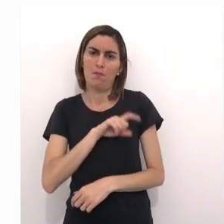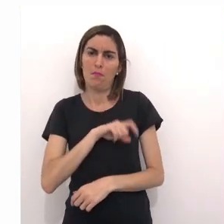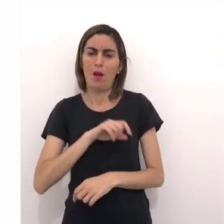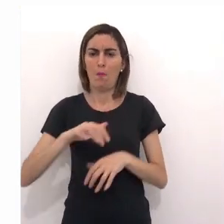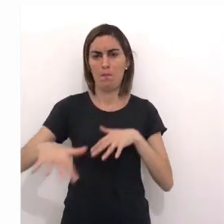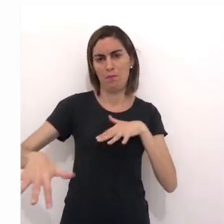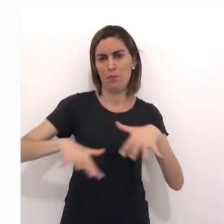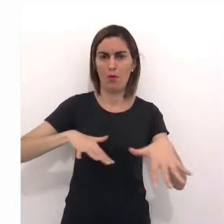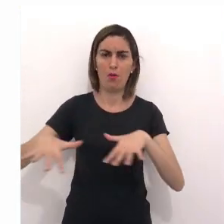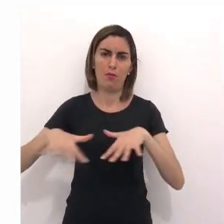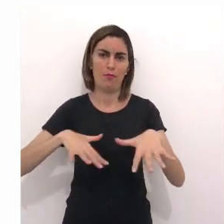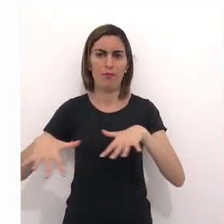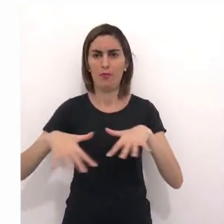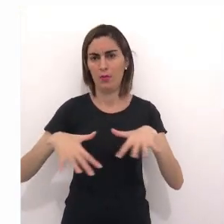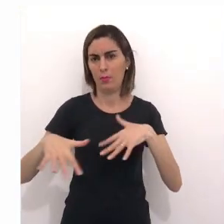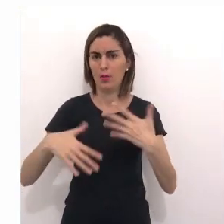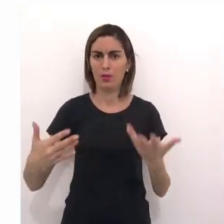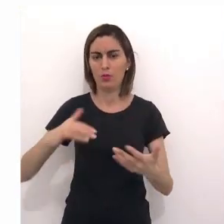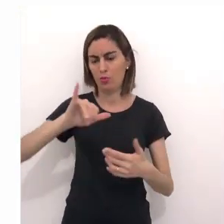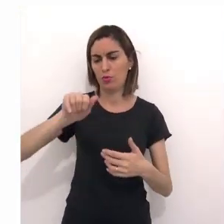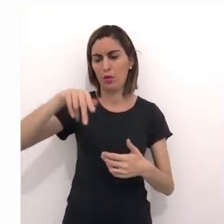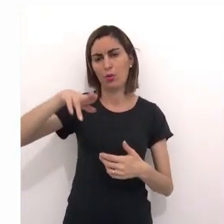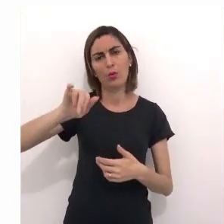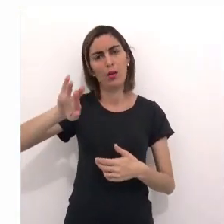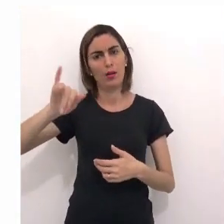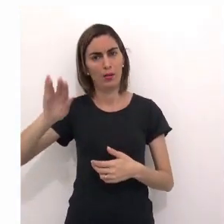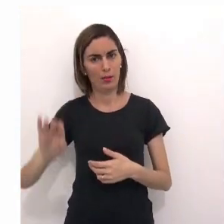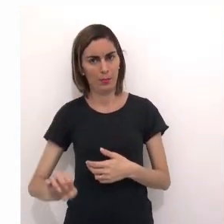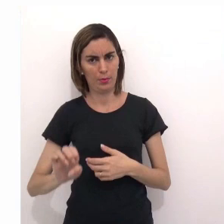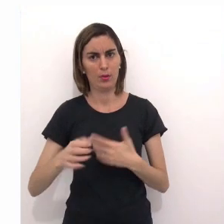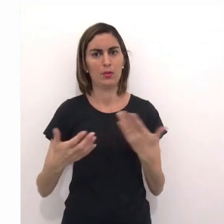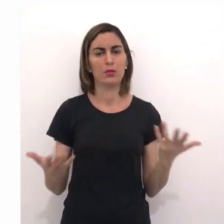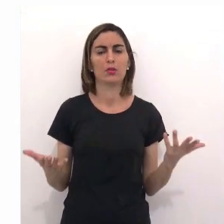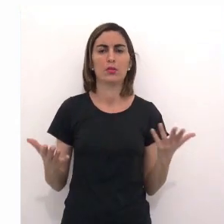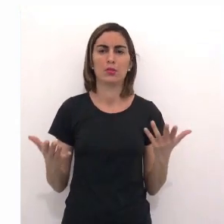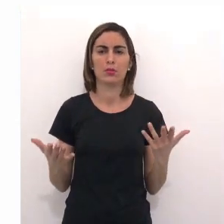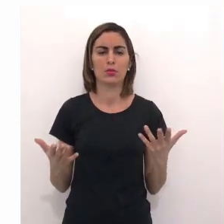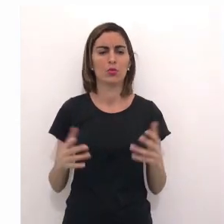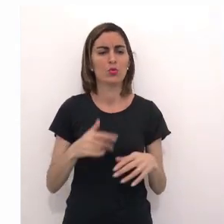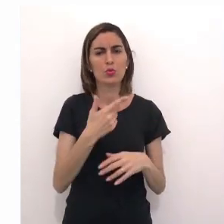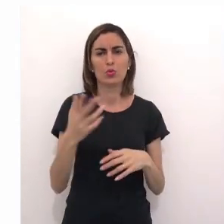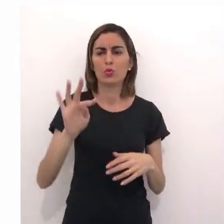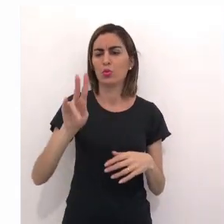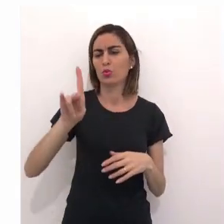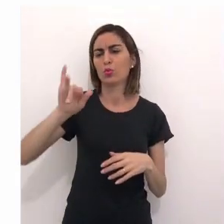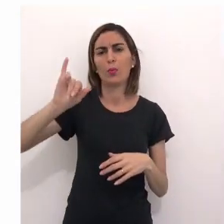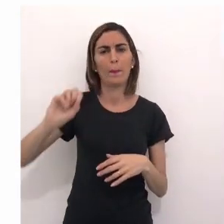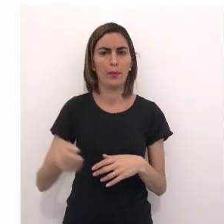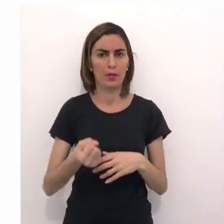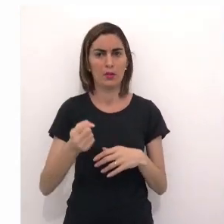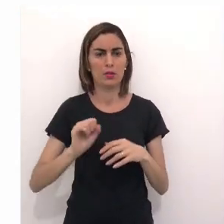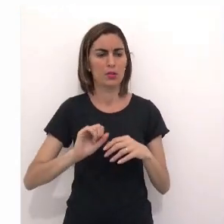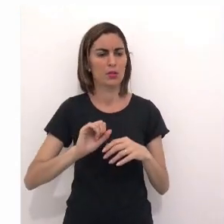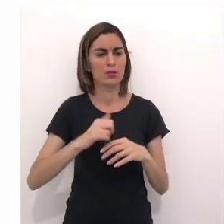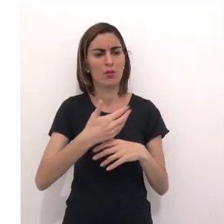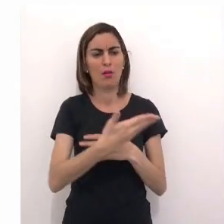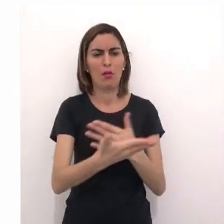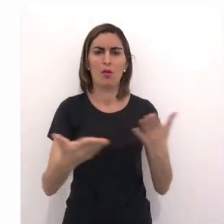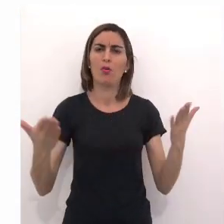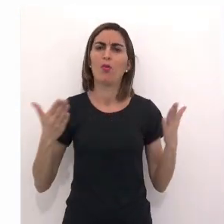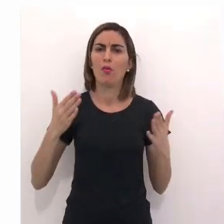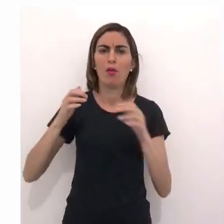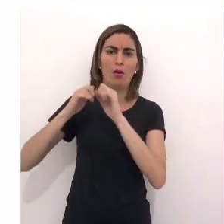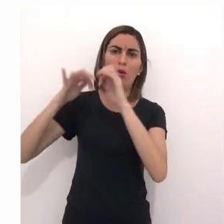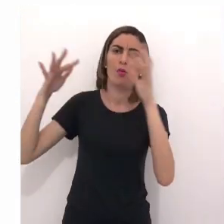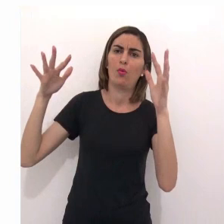de Jaguaripe, movimento Jaguaripe, dos tupis com as alusões